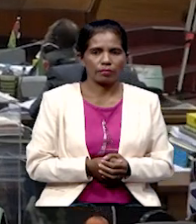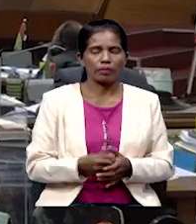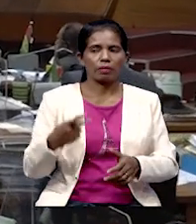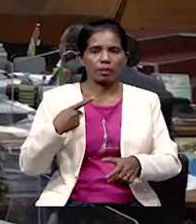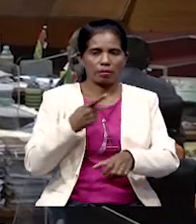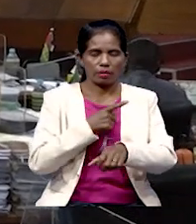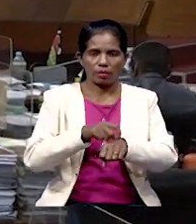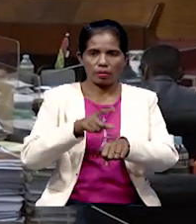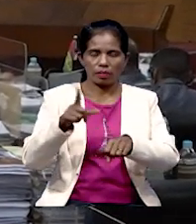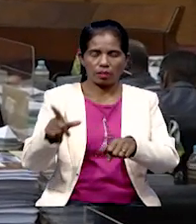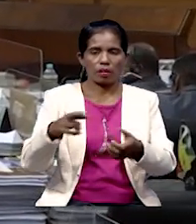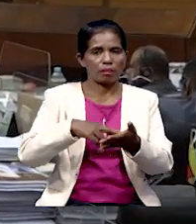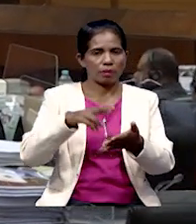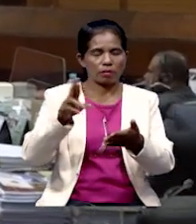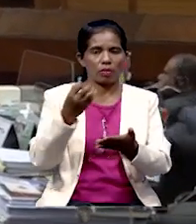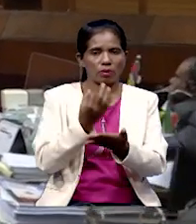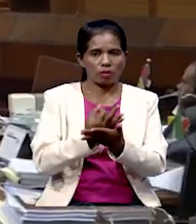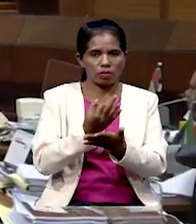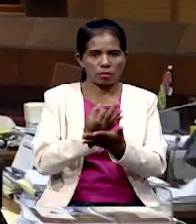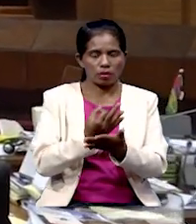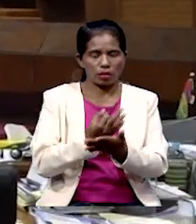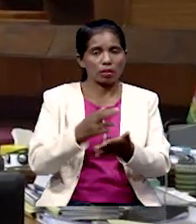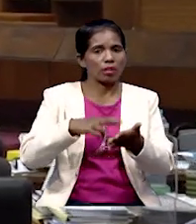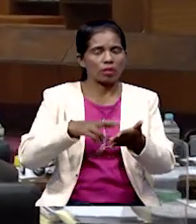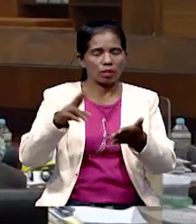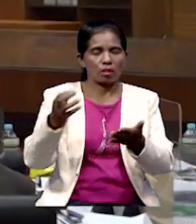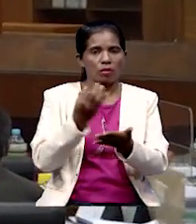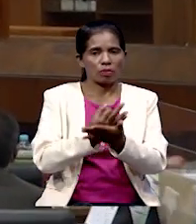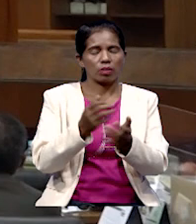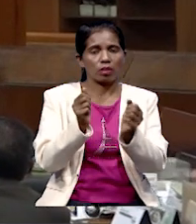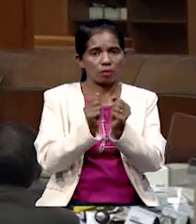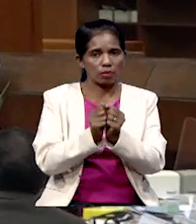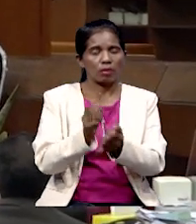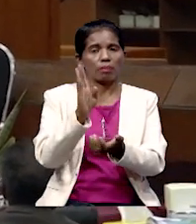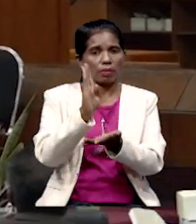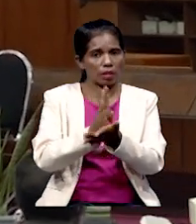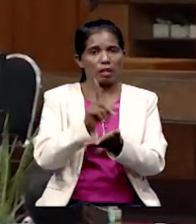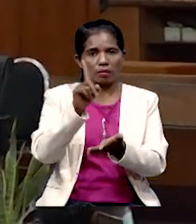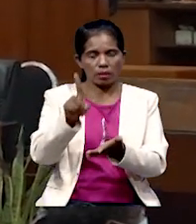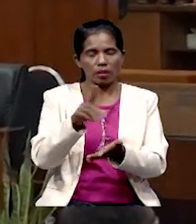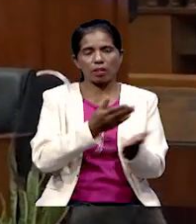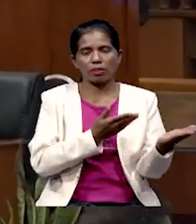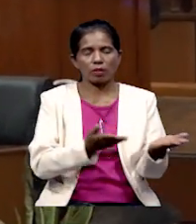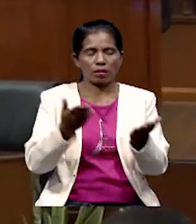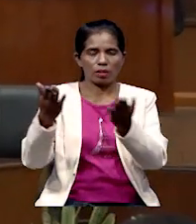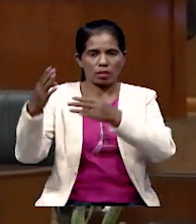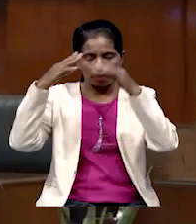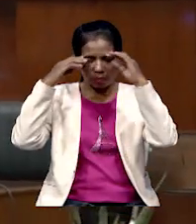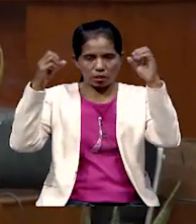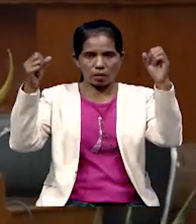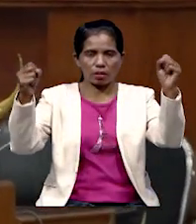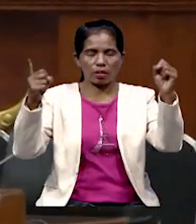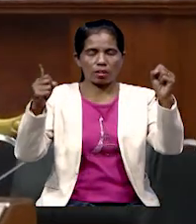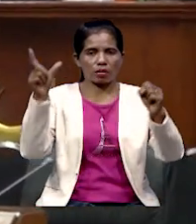Parlamento Nasional hafen aprova tia orçamento retificativo romontante bilhão e de resim haruka keras ba Presidente